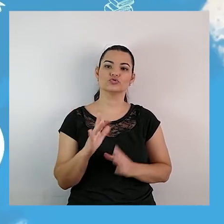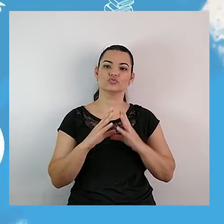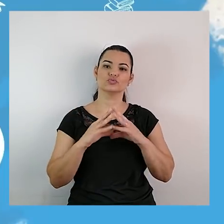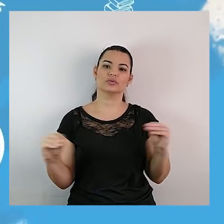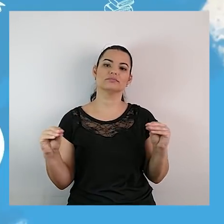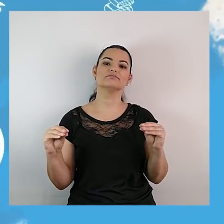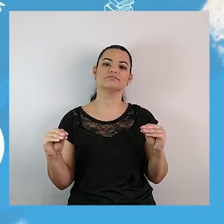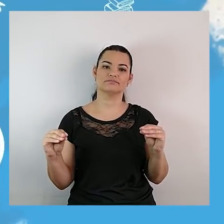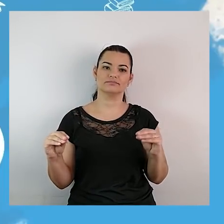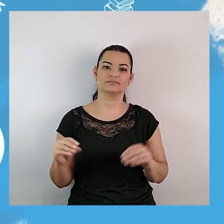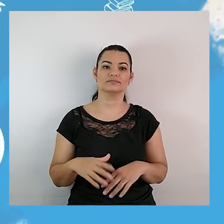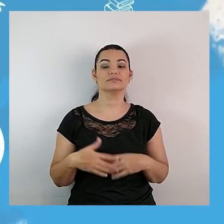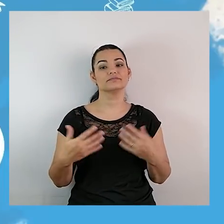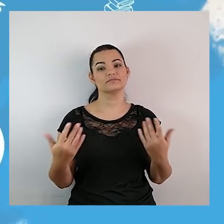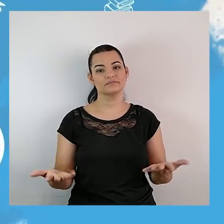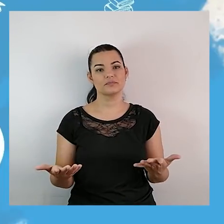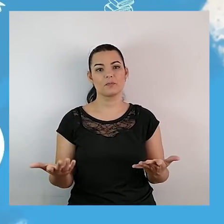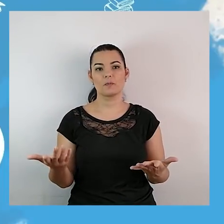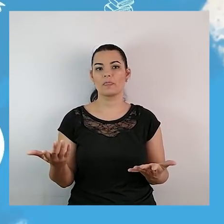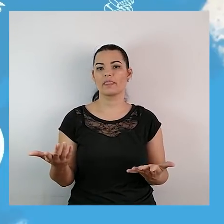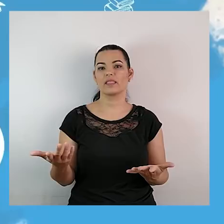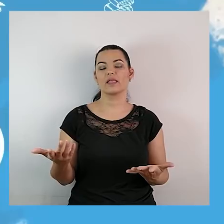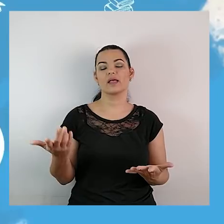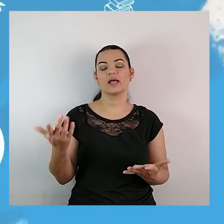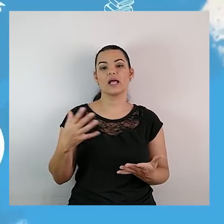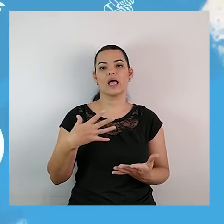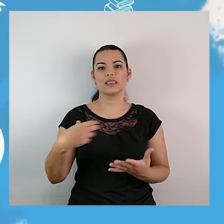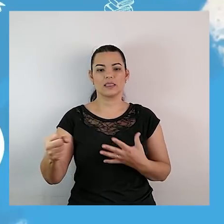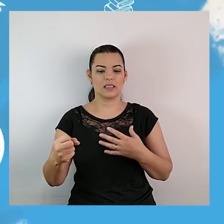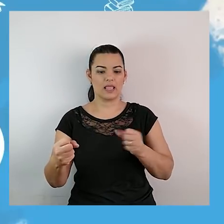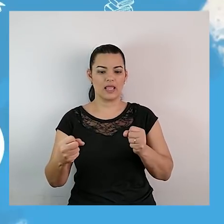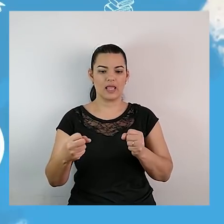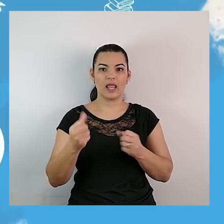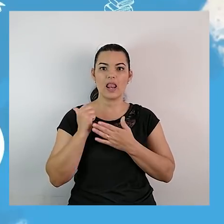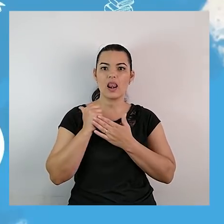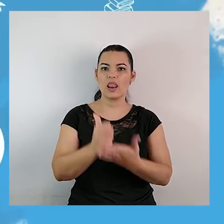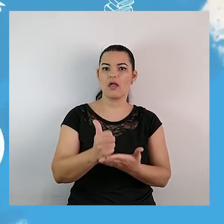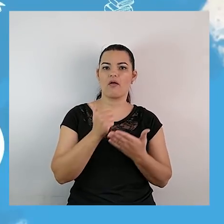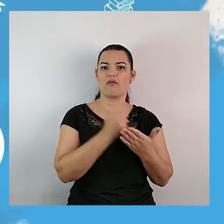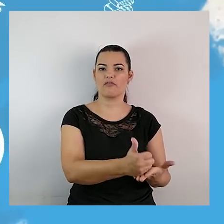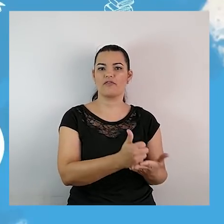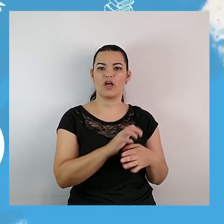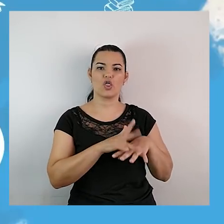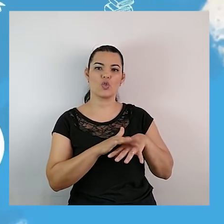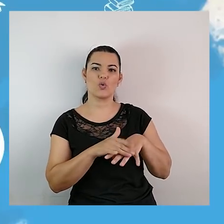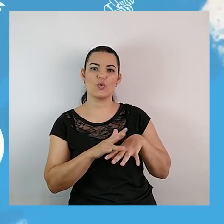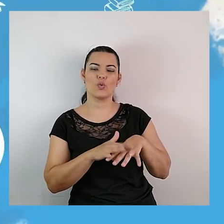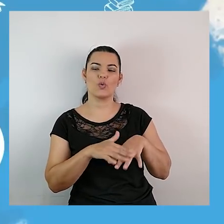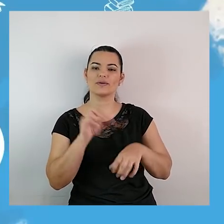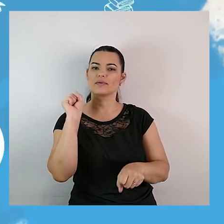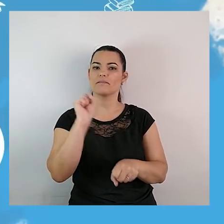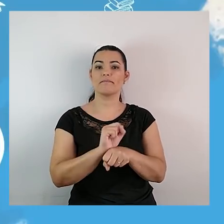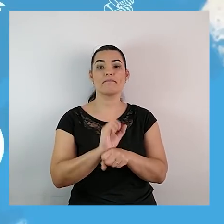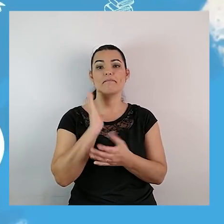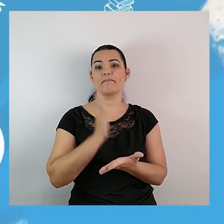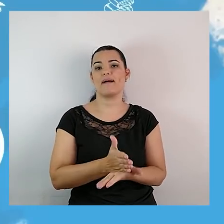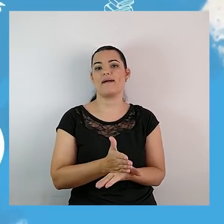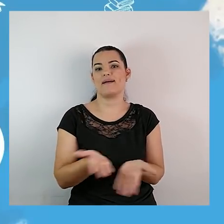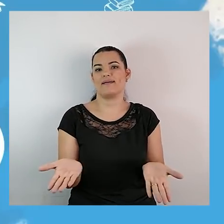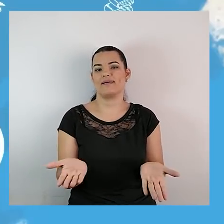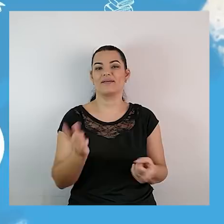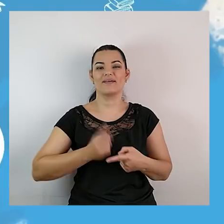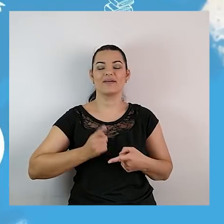desaparecer. E aí, ele não consegue transmitir mais o agente causador da dengue, porque